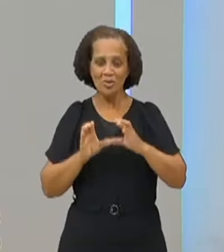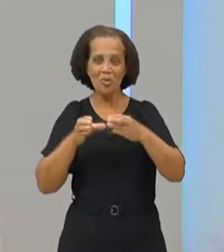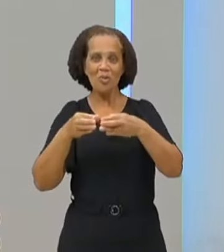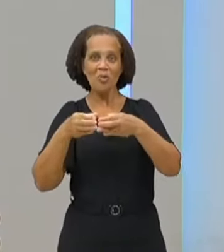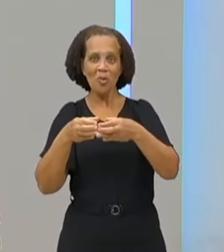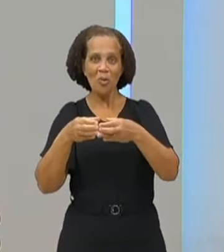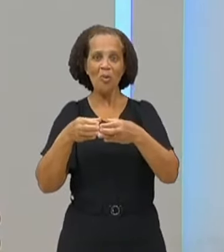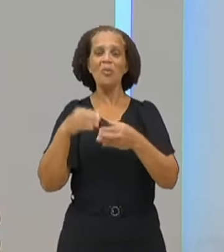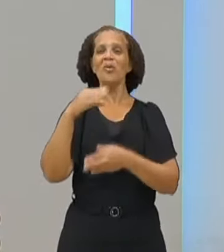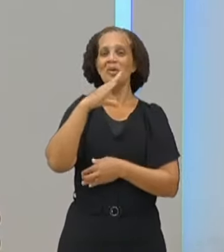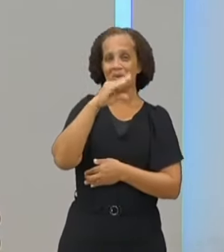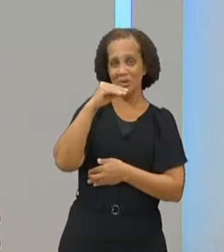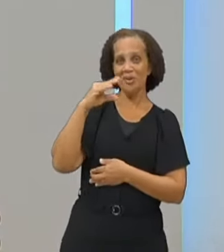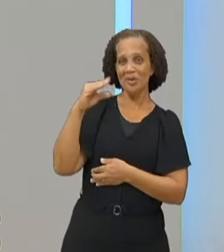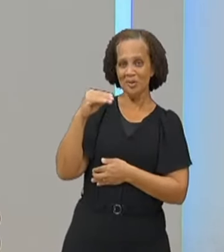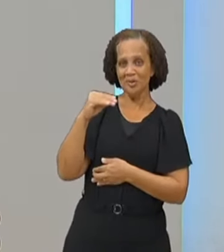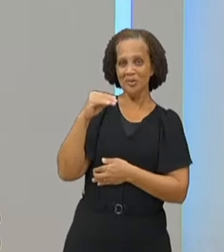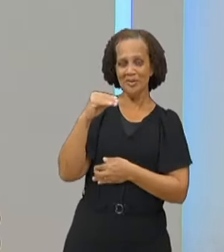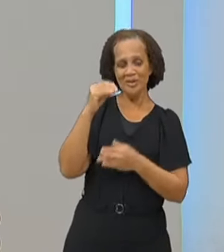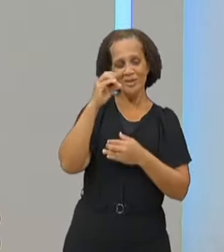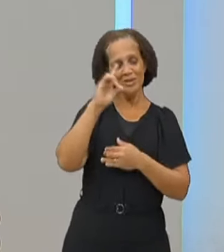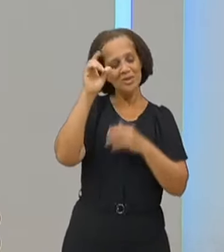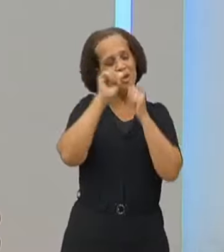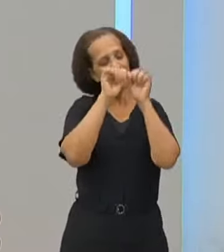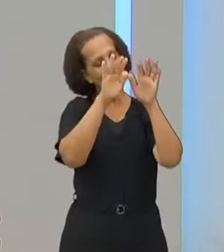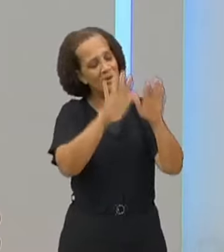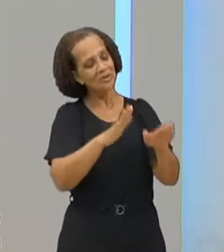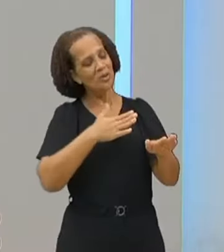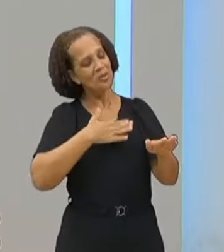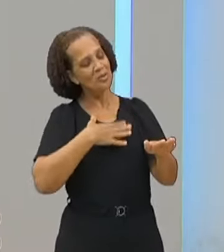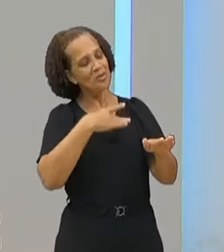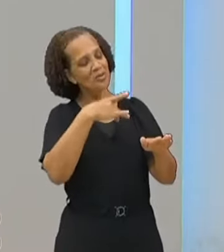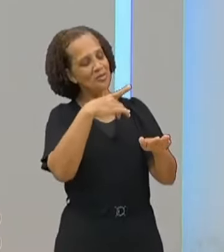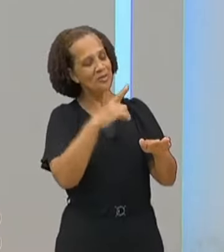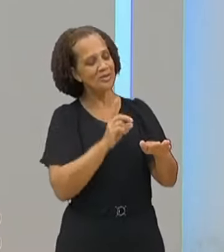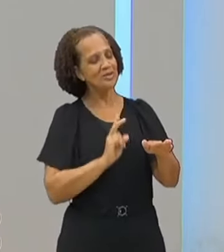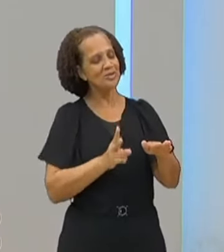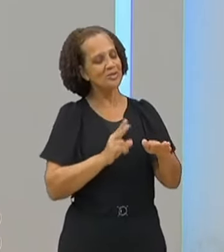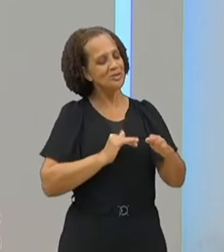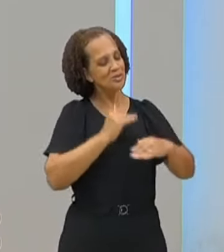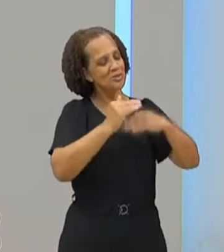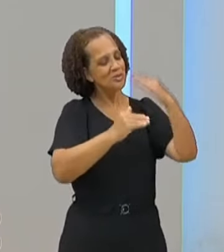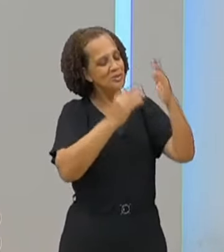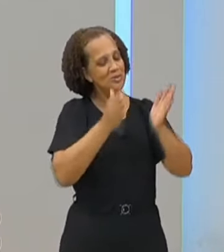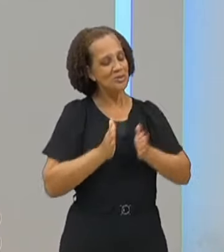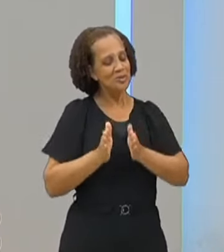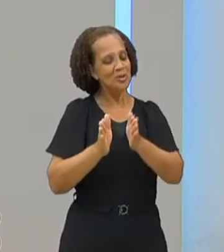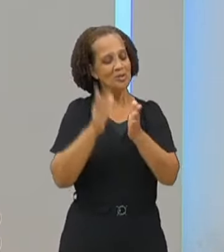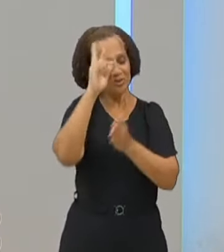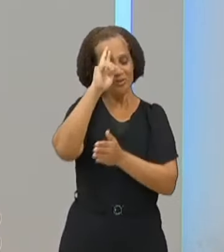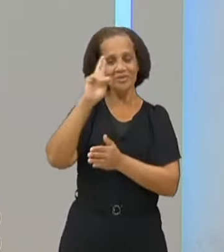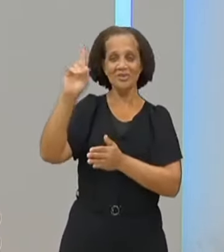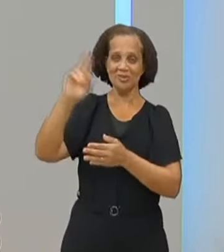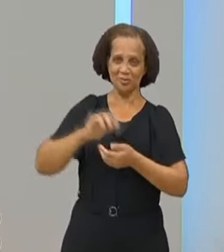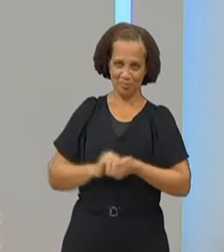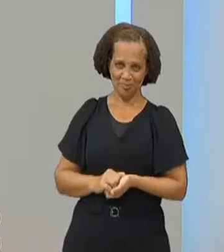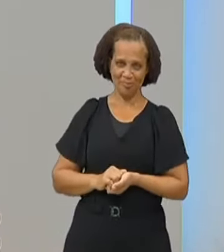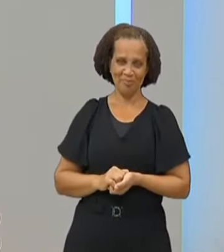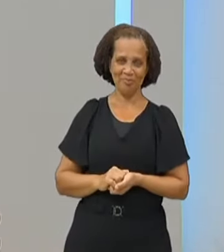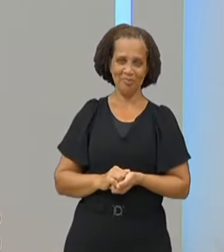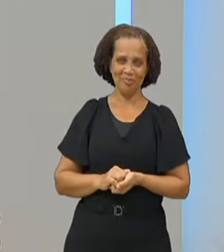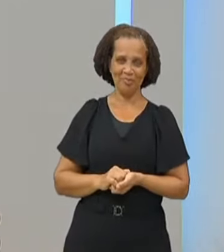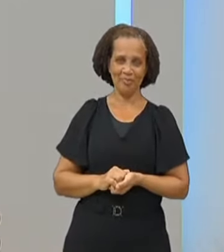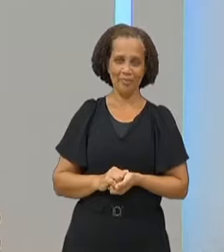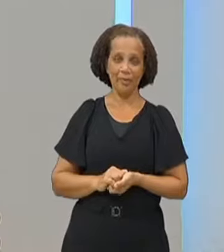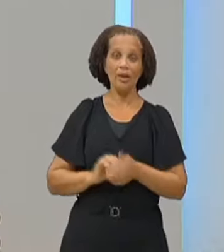Deus abençoe meu filho Neemias e que continue crescendo firme nos caminhos do Senhor. Mas, meus